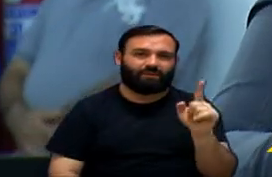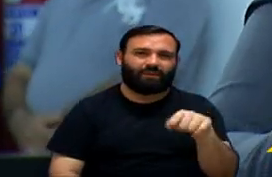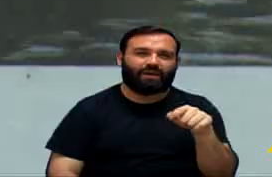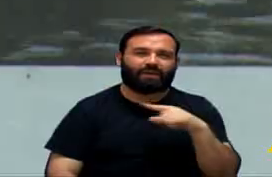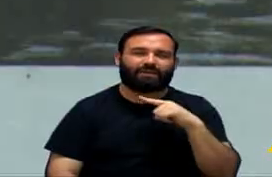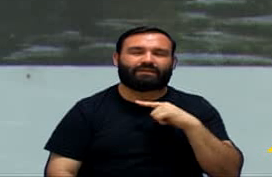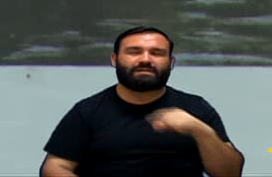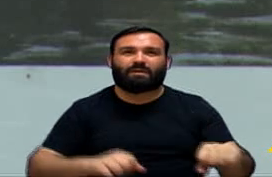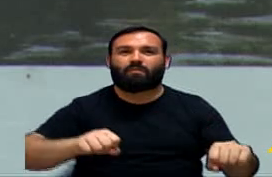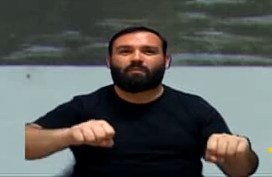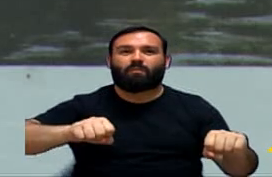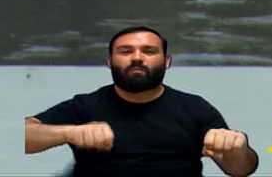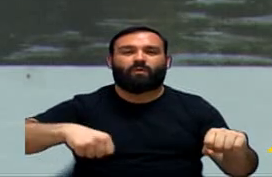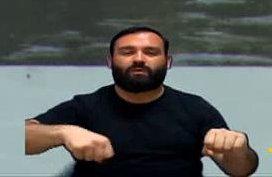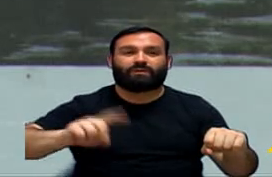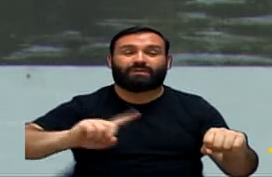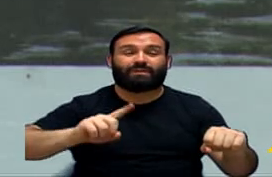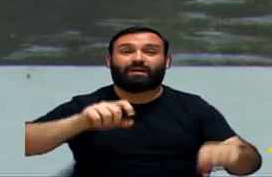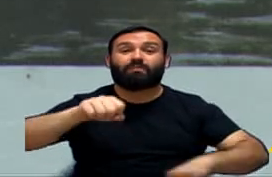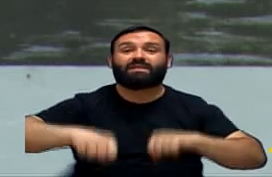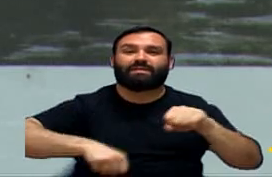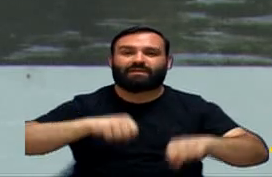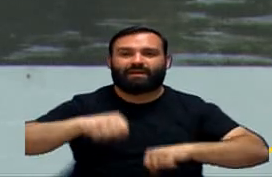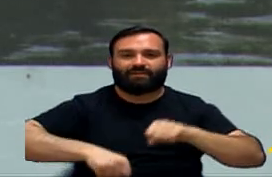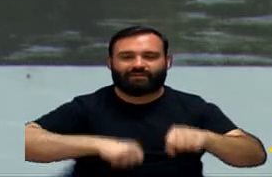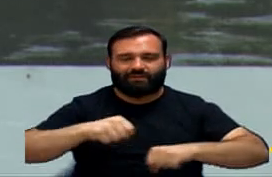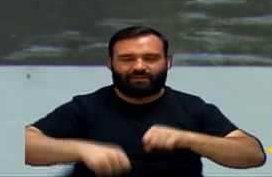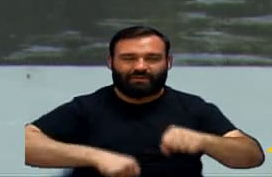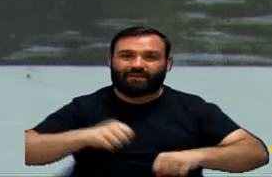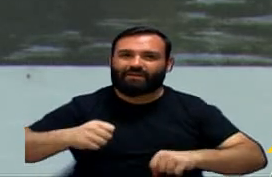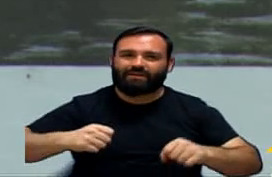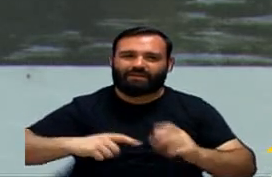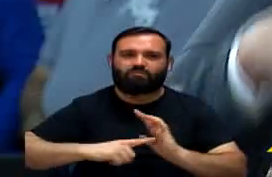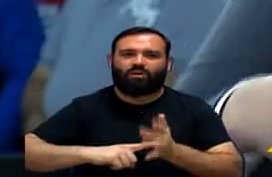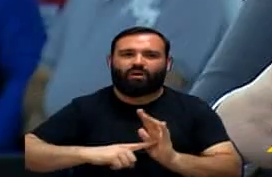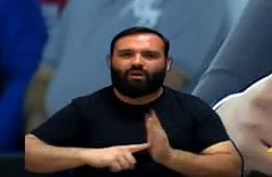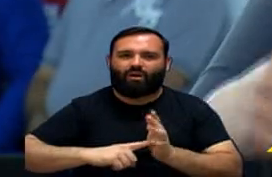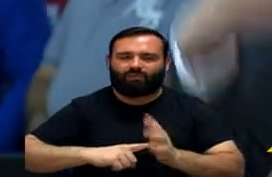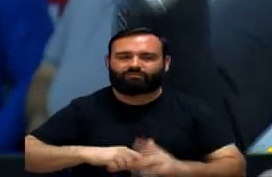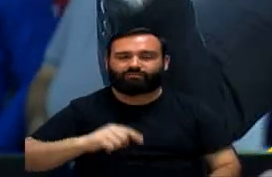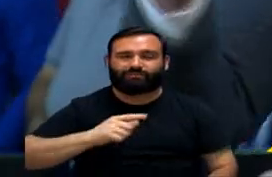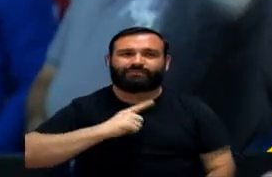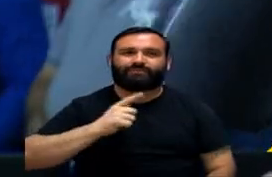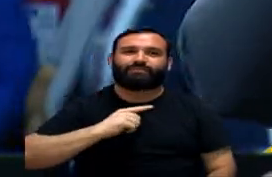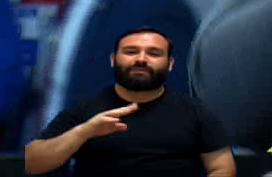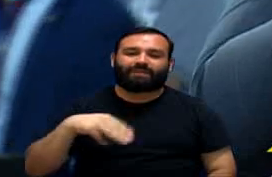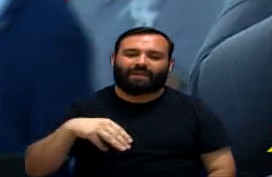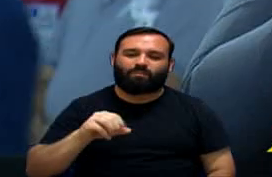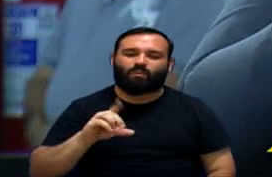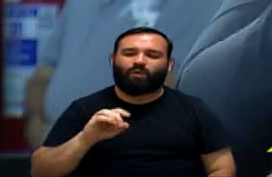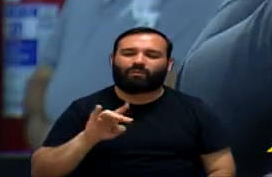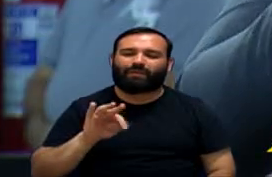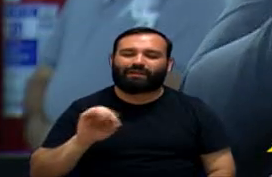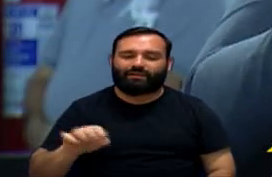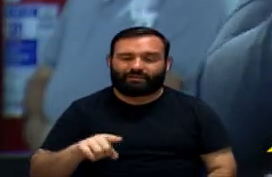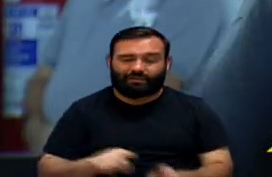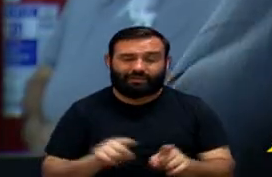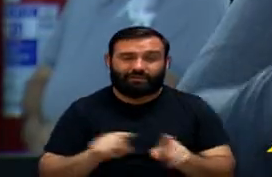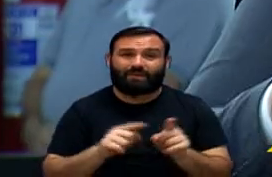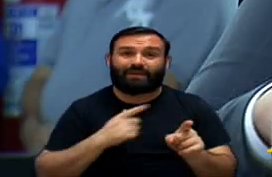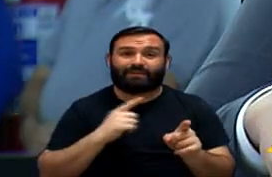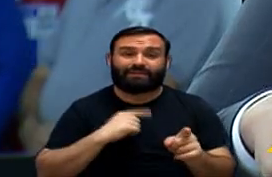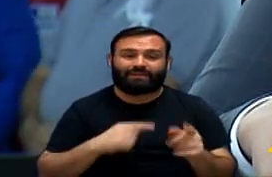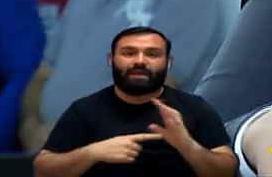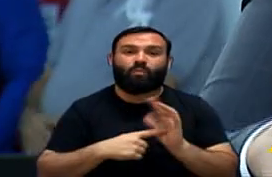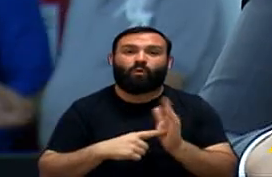motos motos não desculpa bicicletas aquelas mobilet antiga né aquela B tem a mobilete e tem a bicicleta que agora tem motor